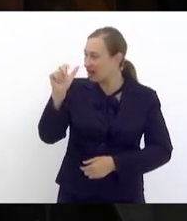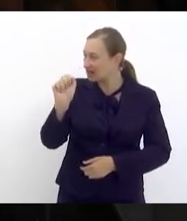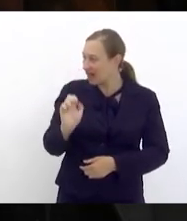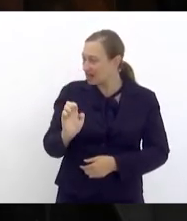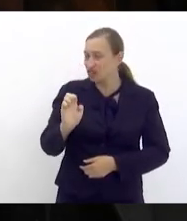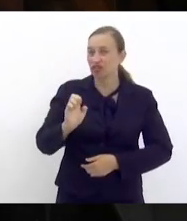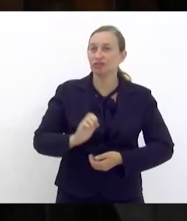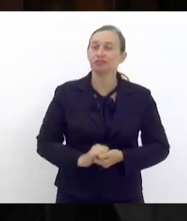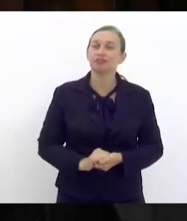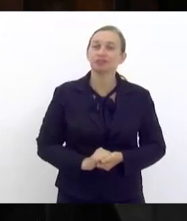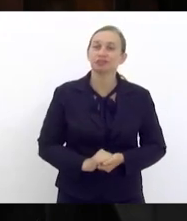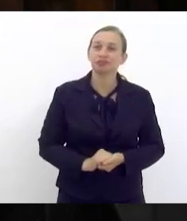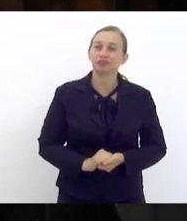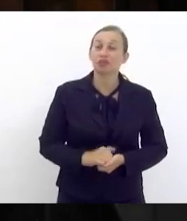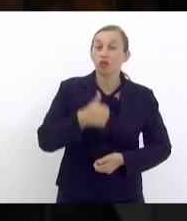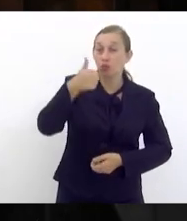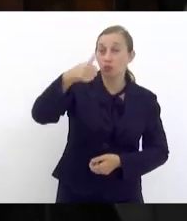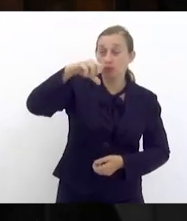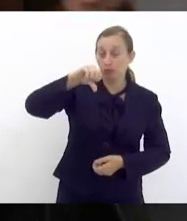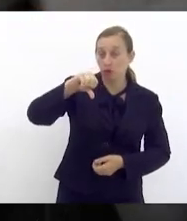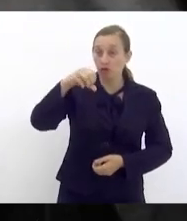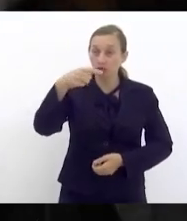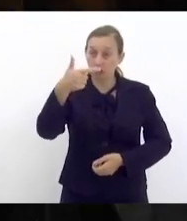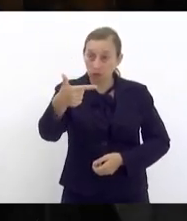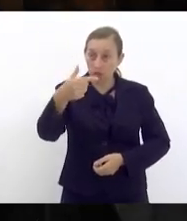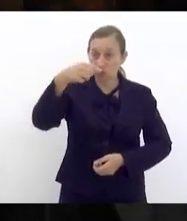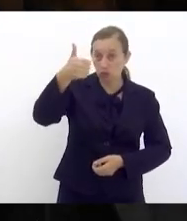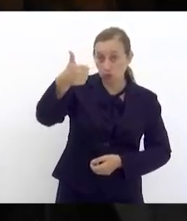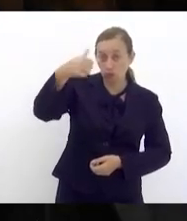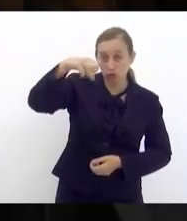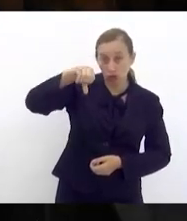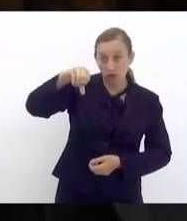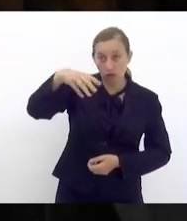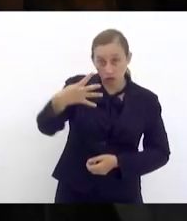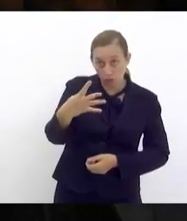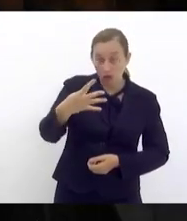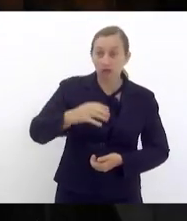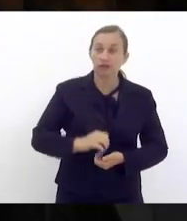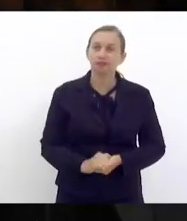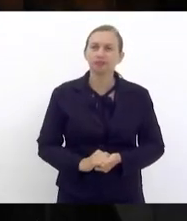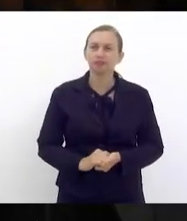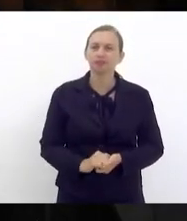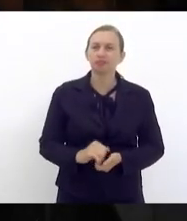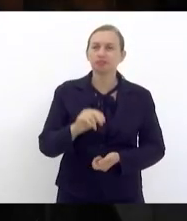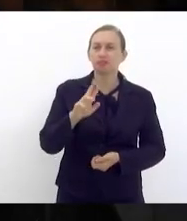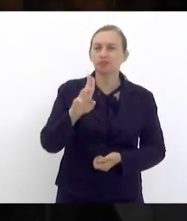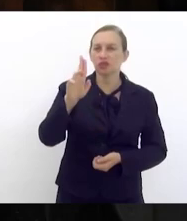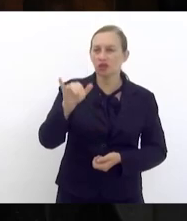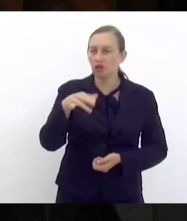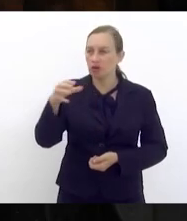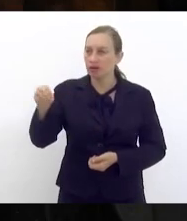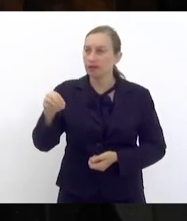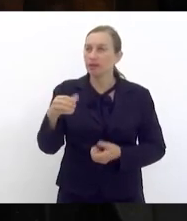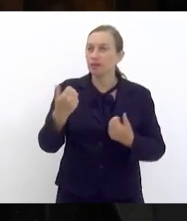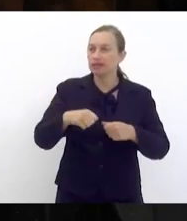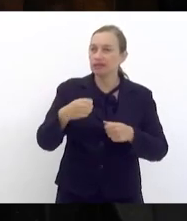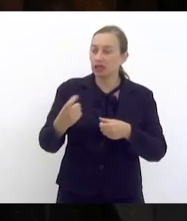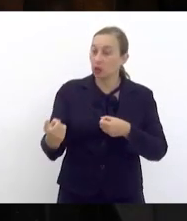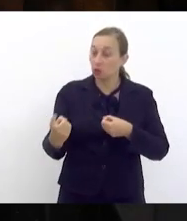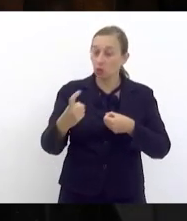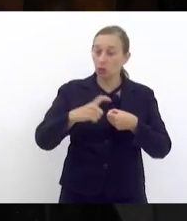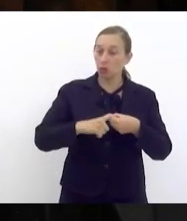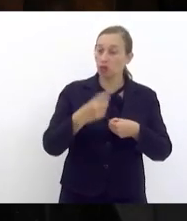leis complementares 192 e 194, o montante que a União teria que ressarcir